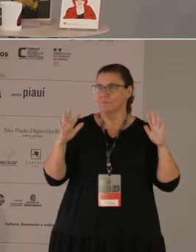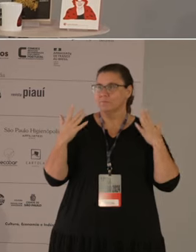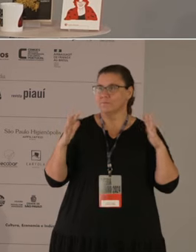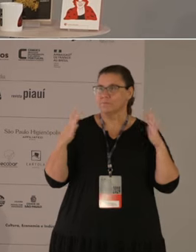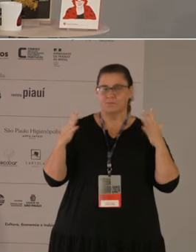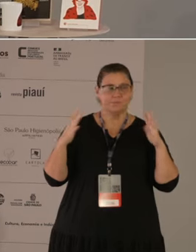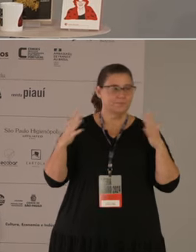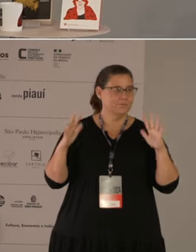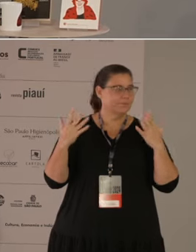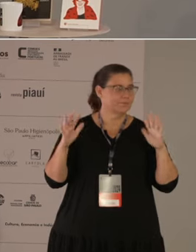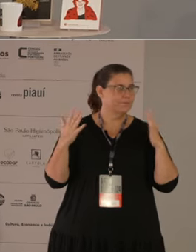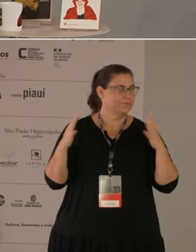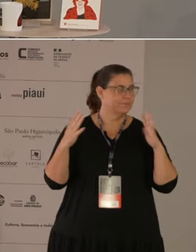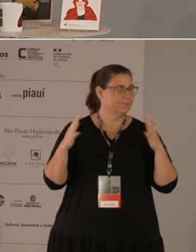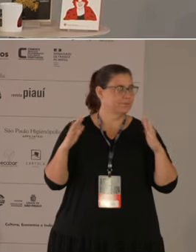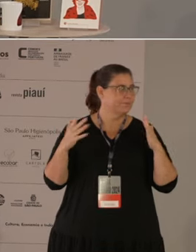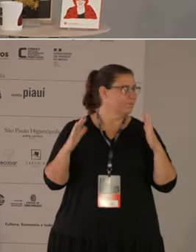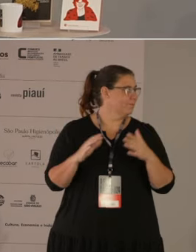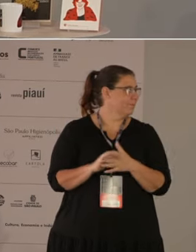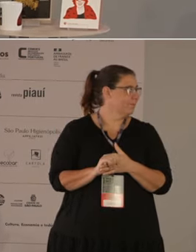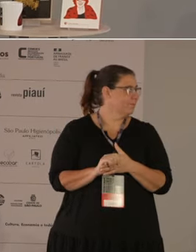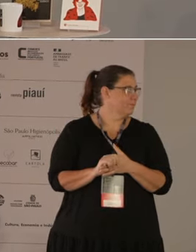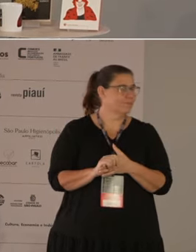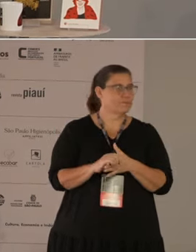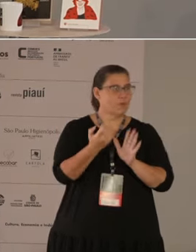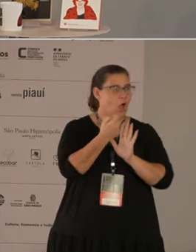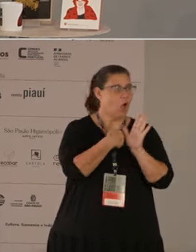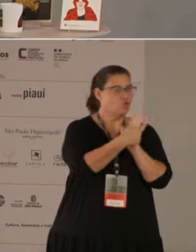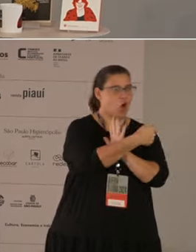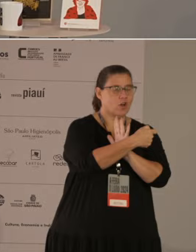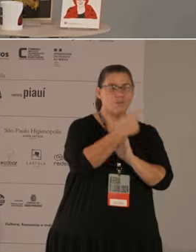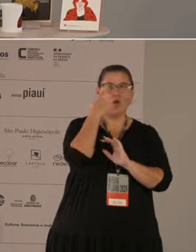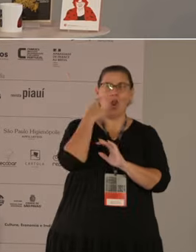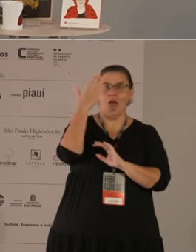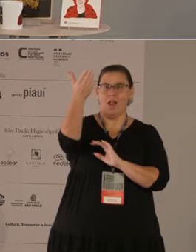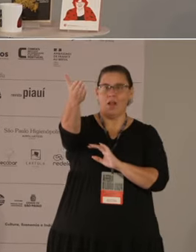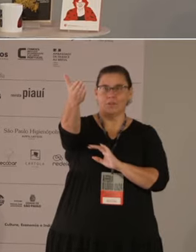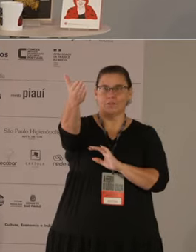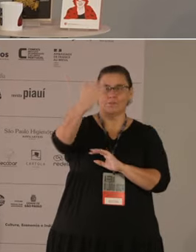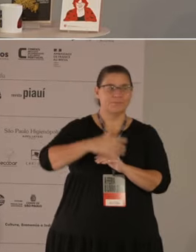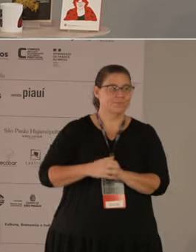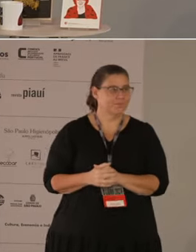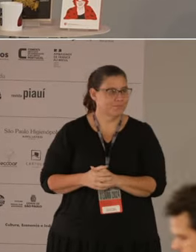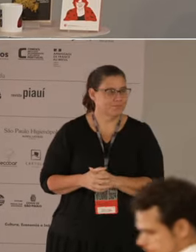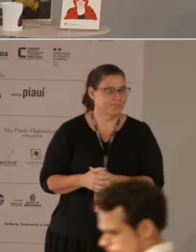Autógrafos. Autógrafos ali ao lado, por favor.